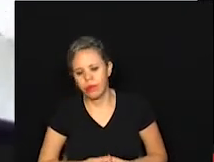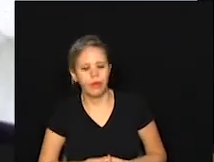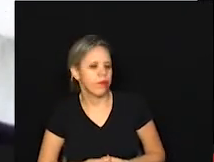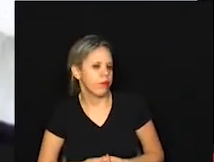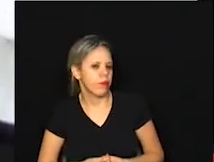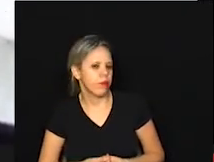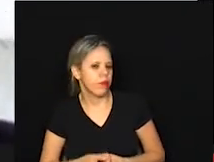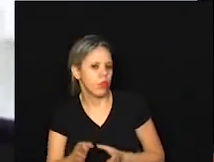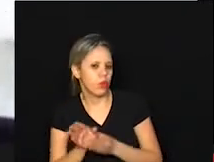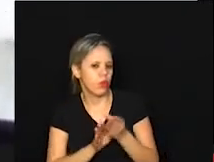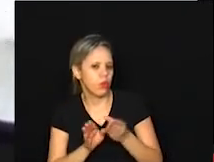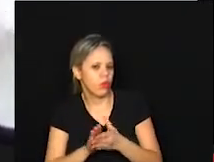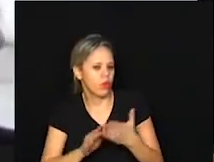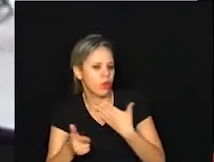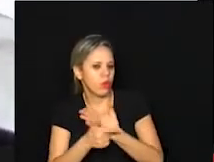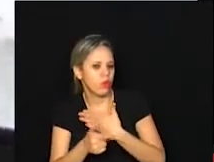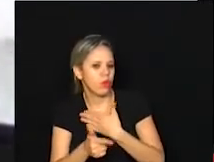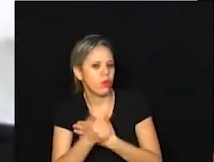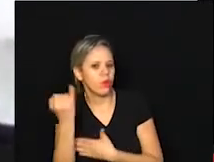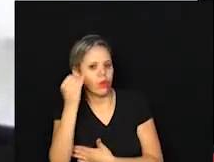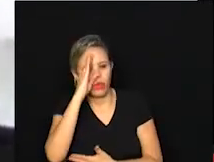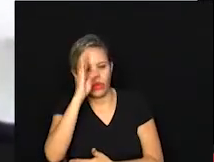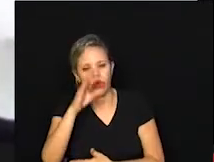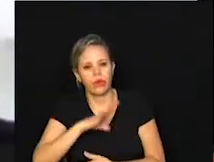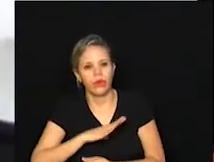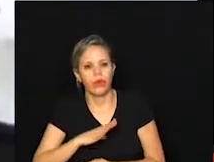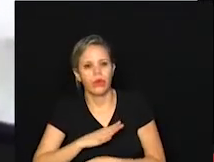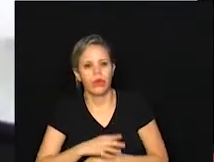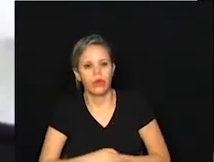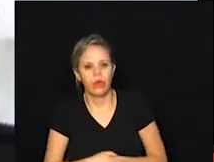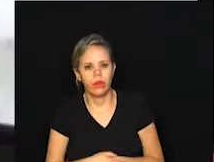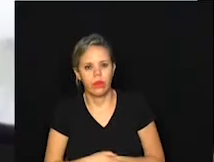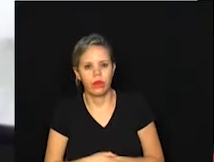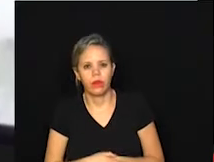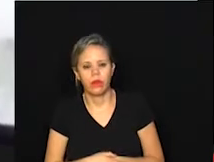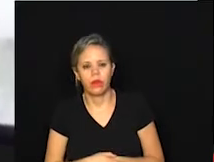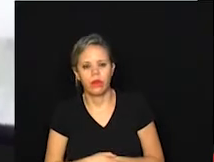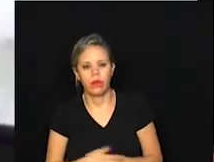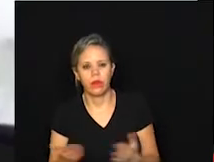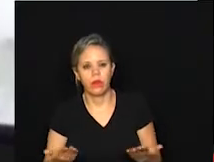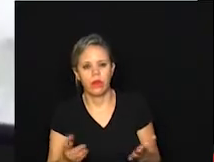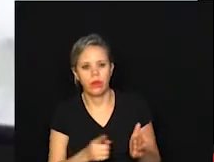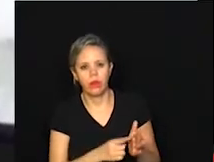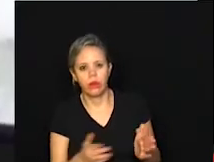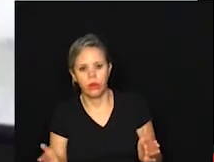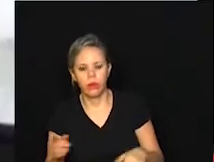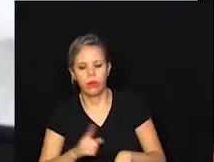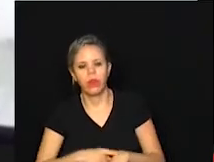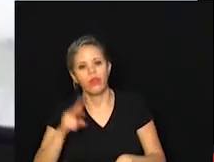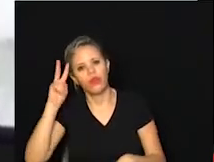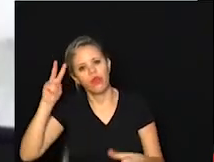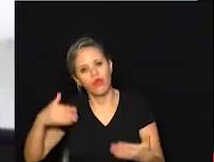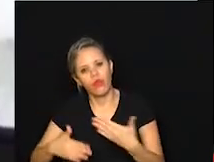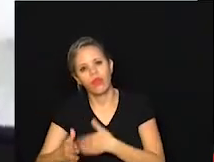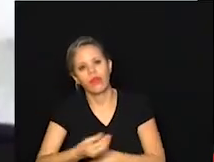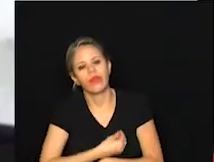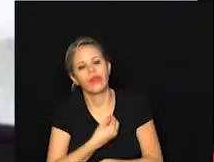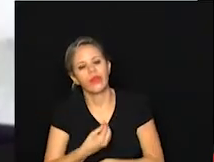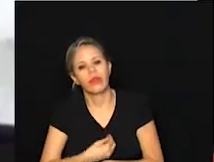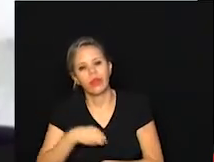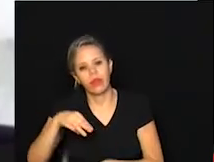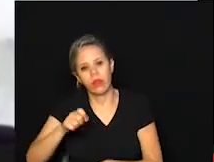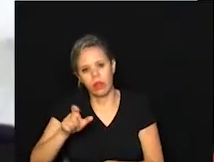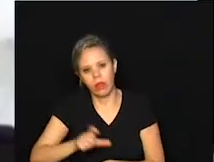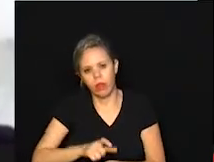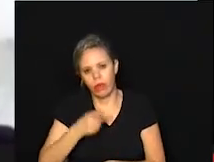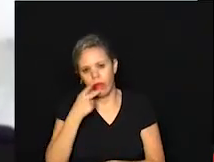esse conselho tem um papel fundamental nessa cidade, principalmente nesse momento histórico que a gente está vivendo, né? O Max falou muito bem que a gente